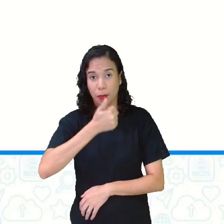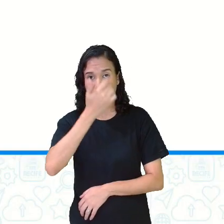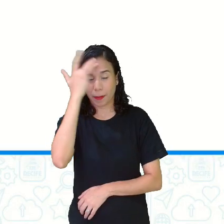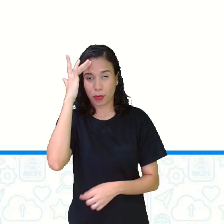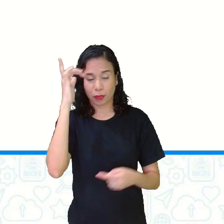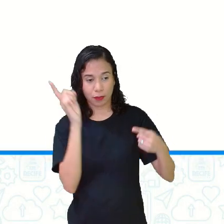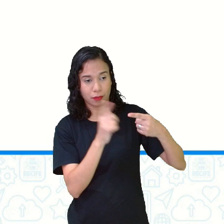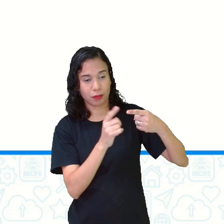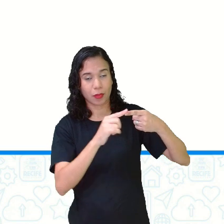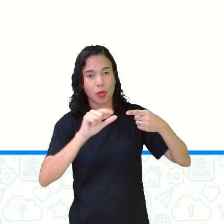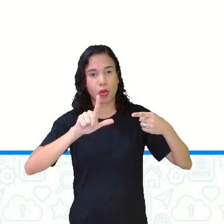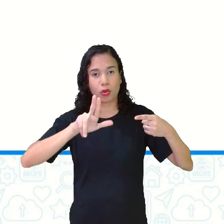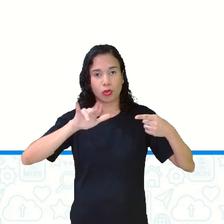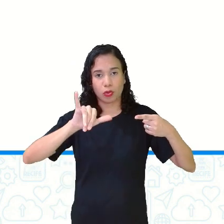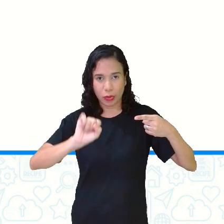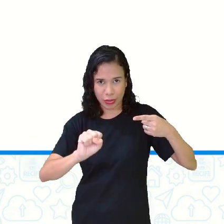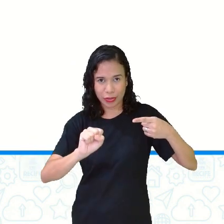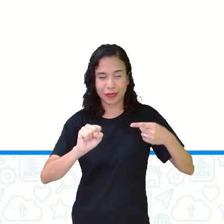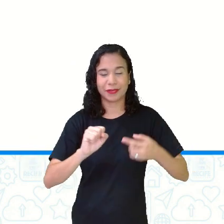ó,